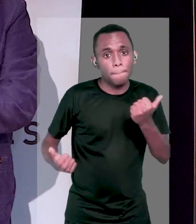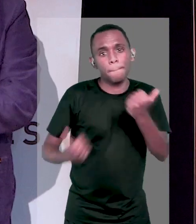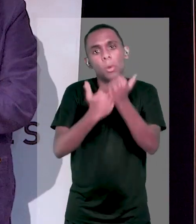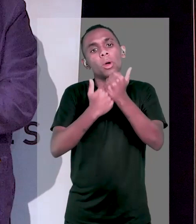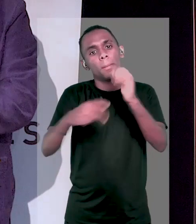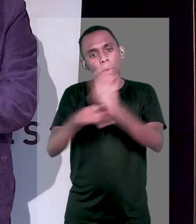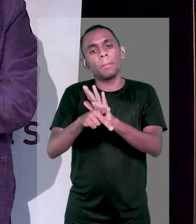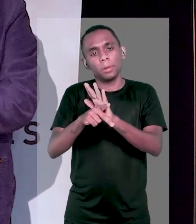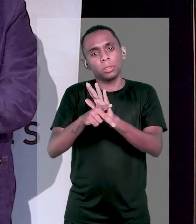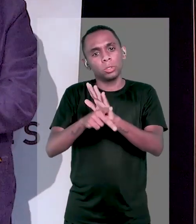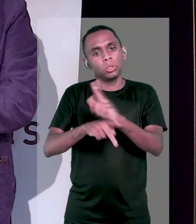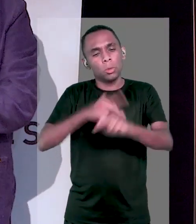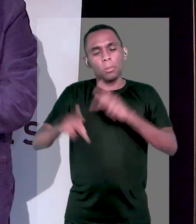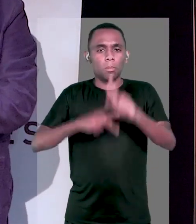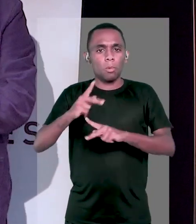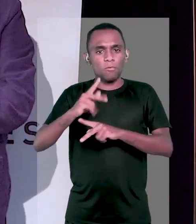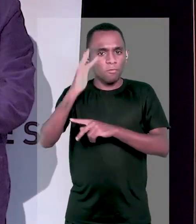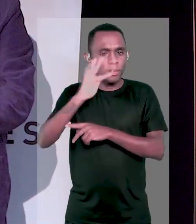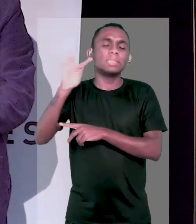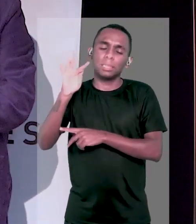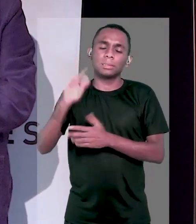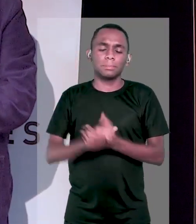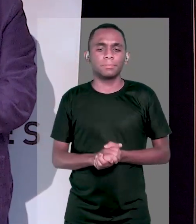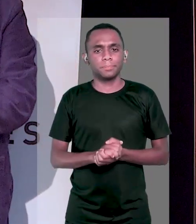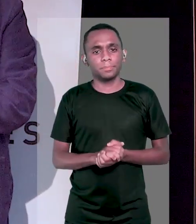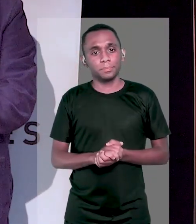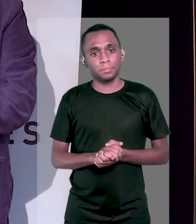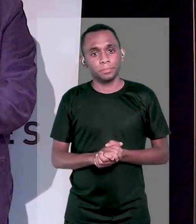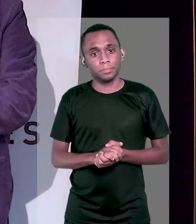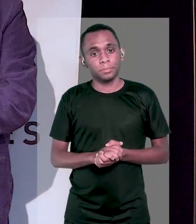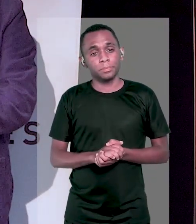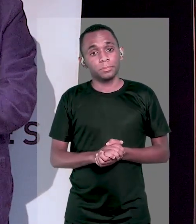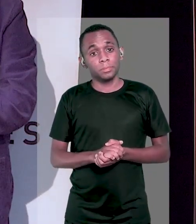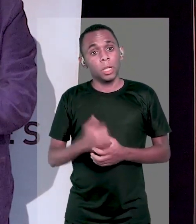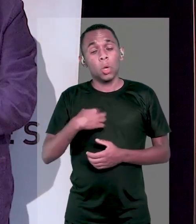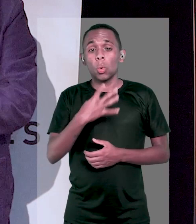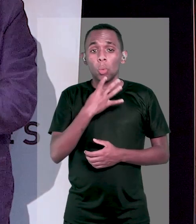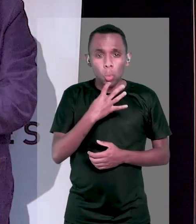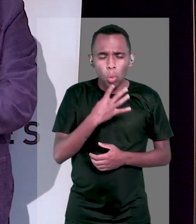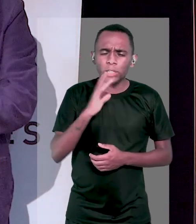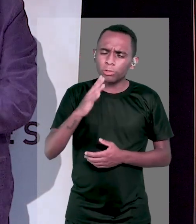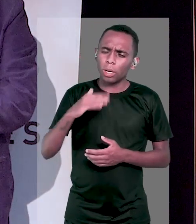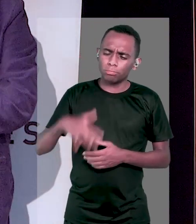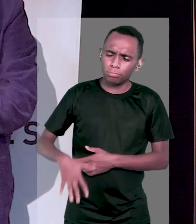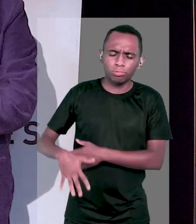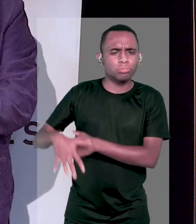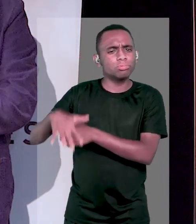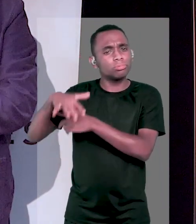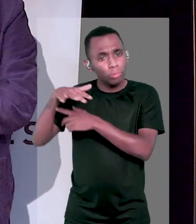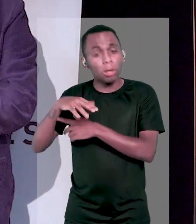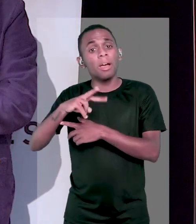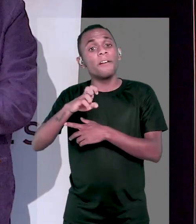na era da técnica. E é o domínio da técnica, é o fim de uma civilização. O que o homem,